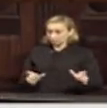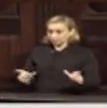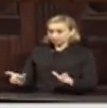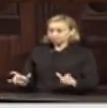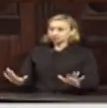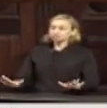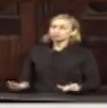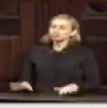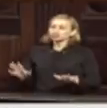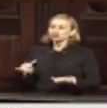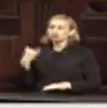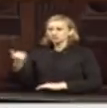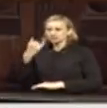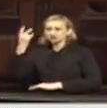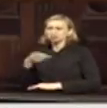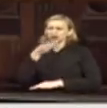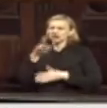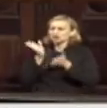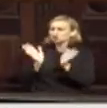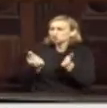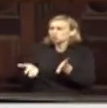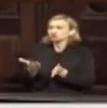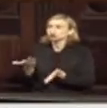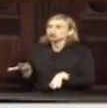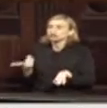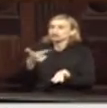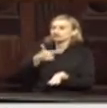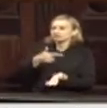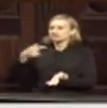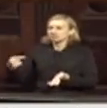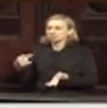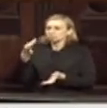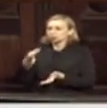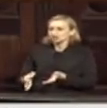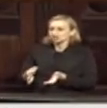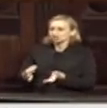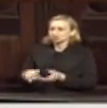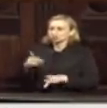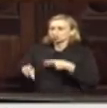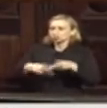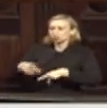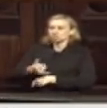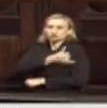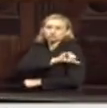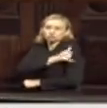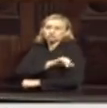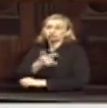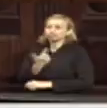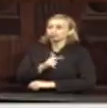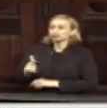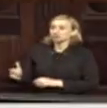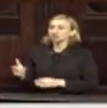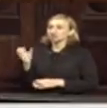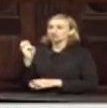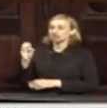que hoje, aproximadamente 27% da população do Rio de Janeiro não tem coleta de